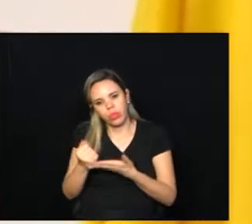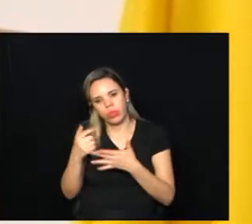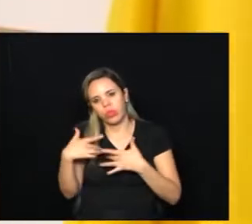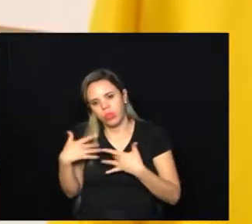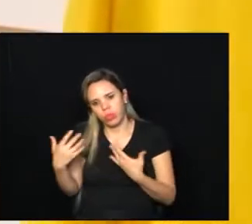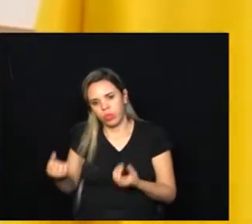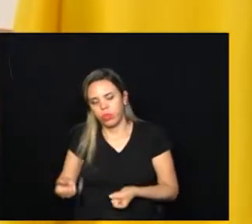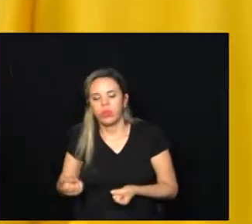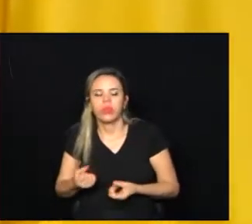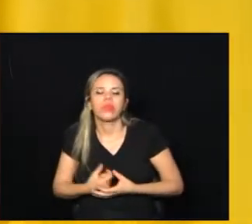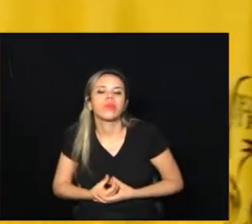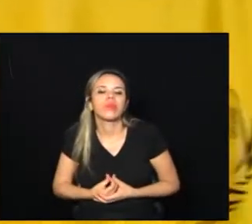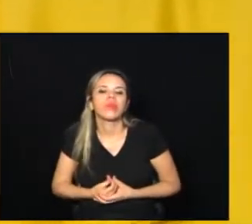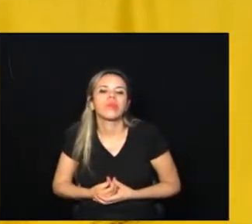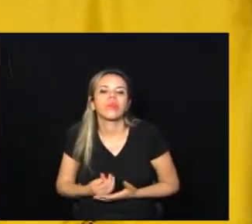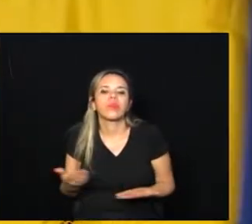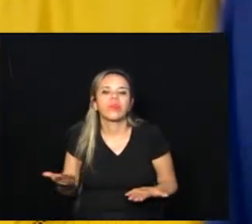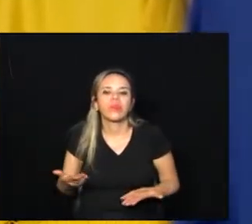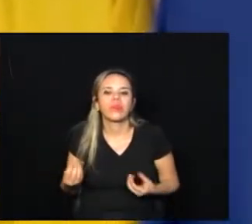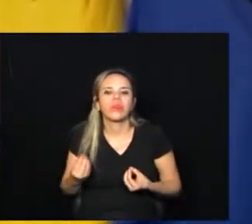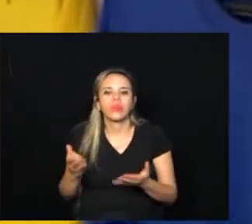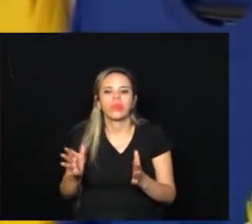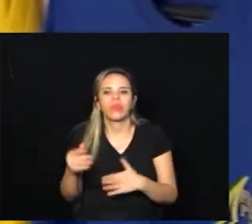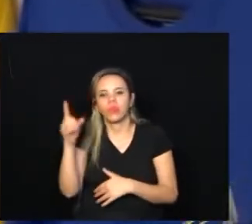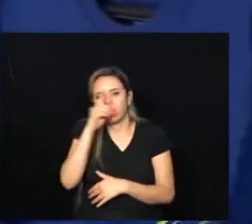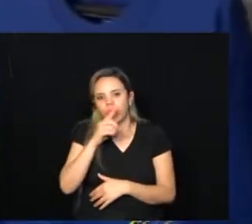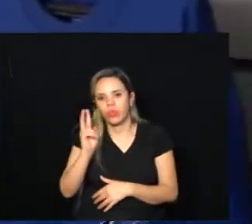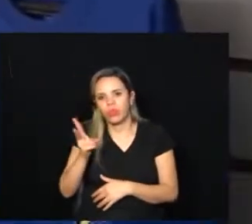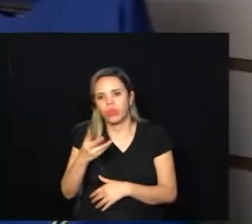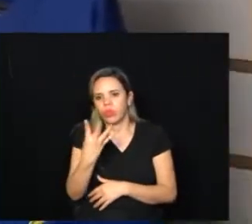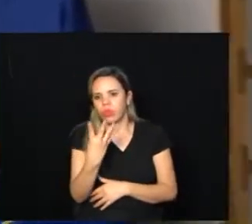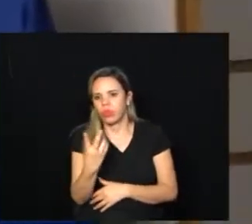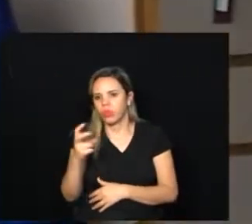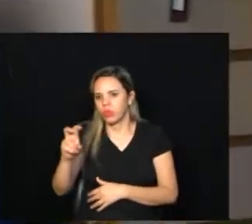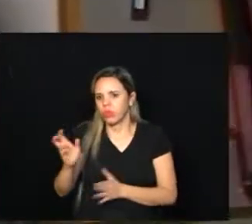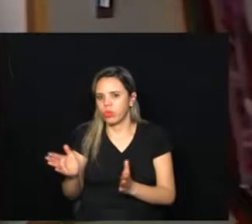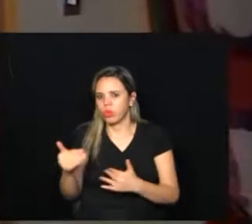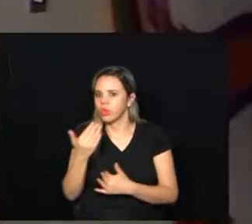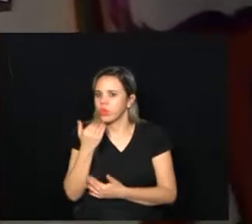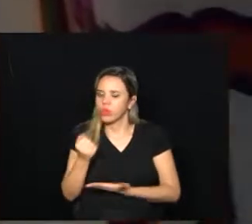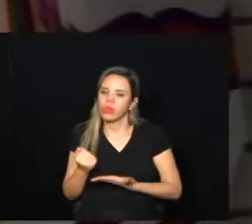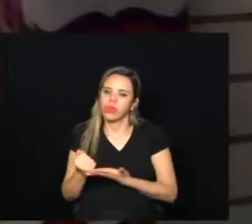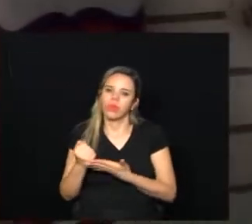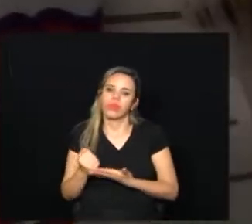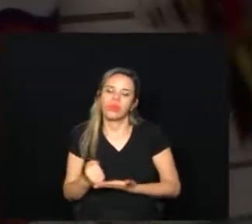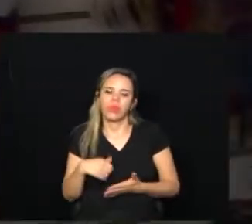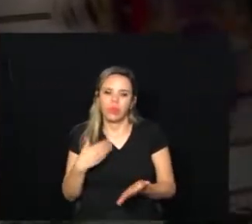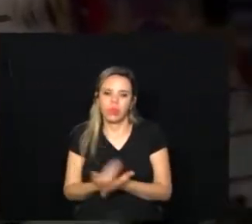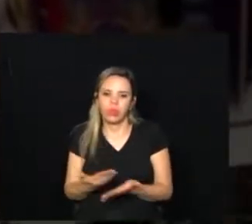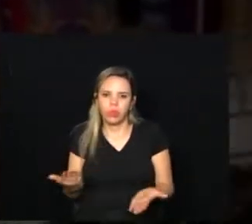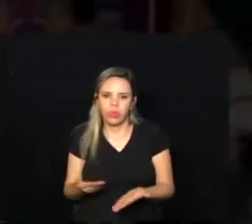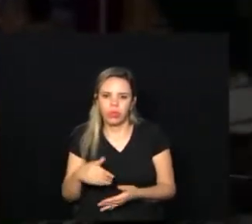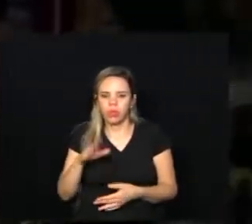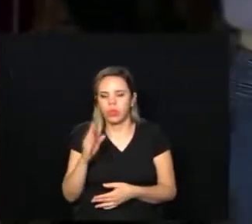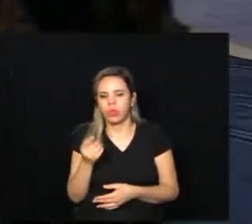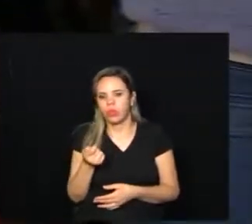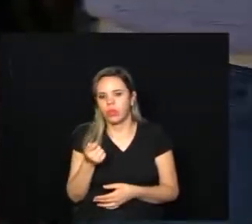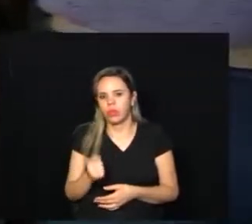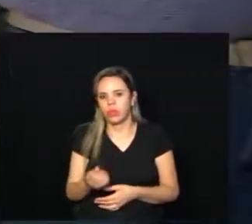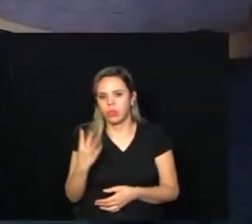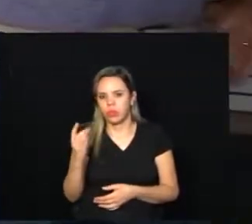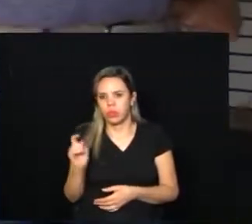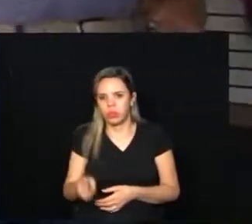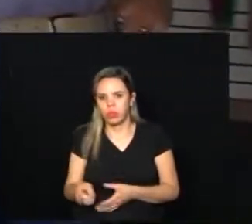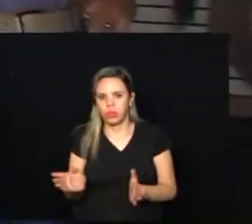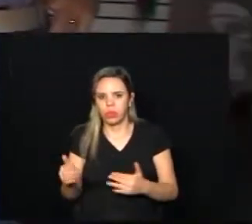aderir. E hoje a gente entrega todo domingo 45 cestas básicas. Então, até agora, já foram entregues quase 4.000